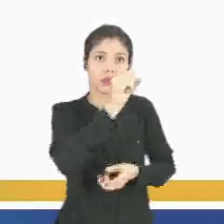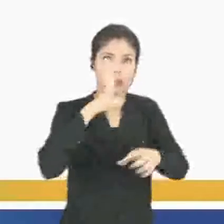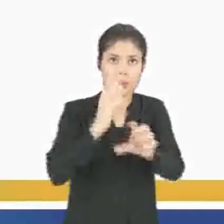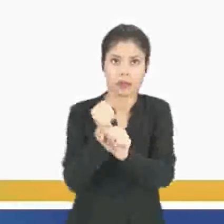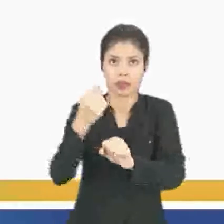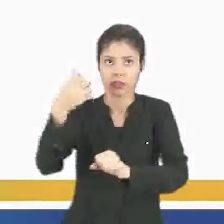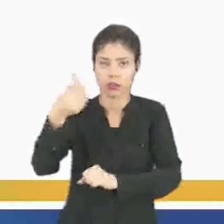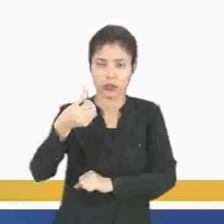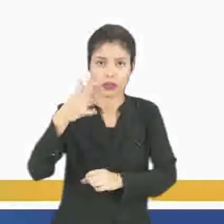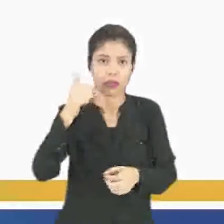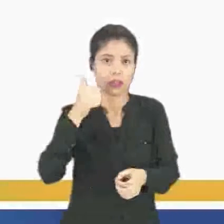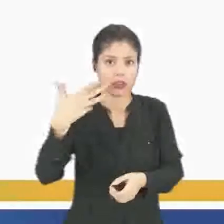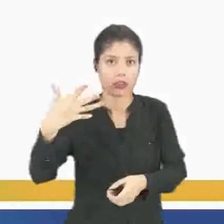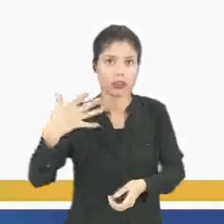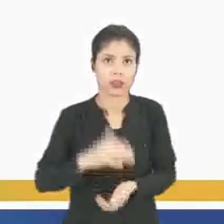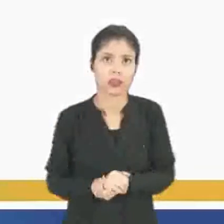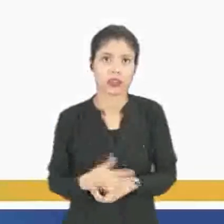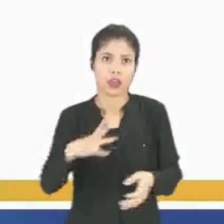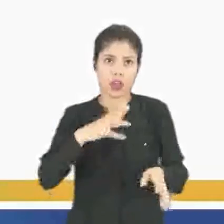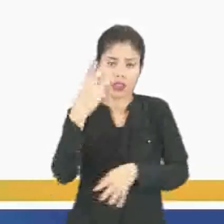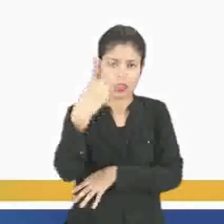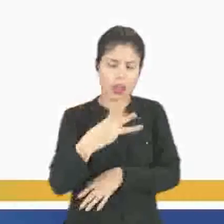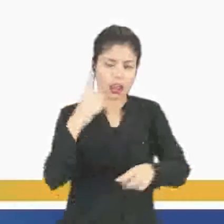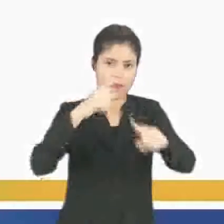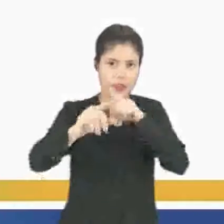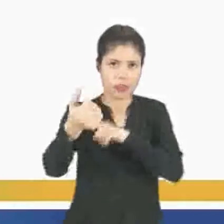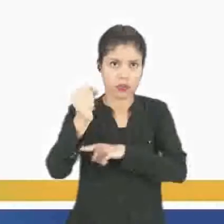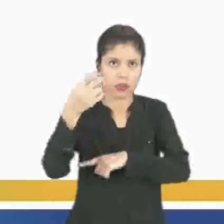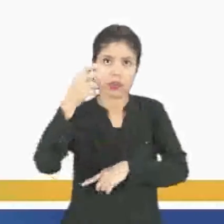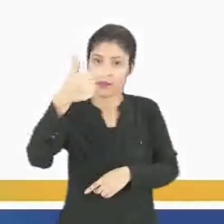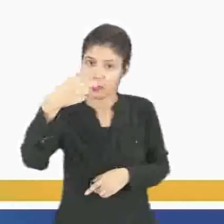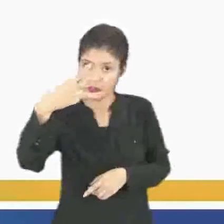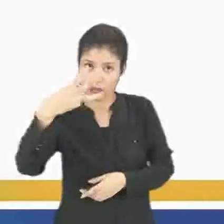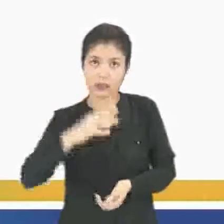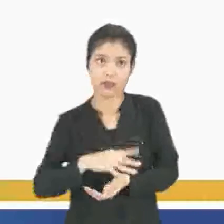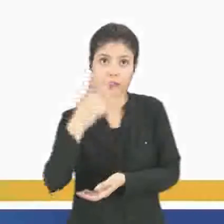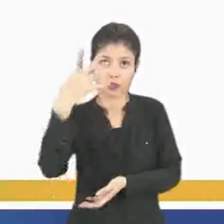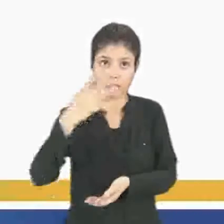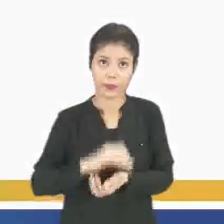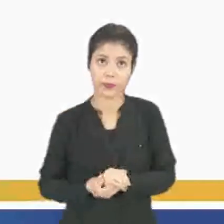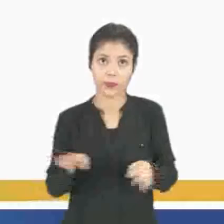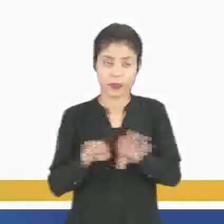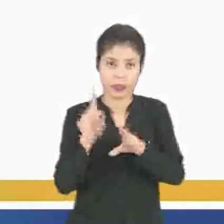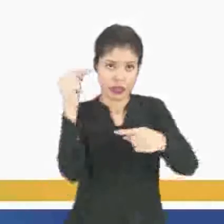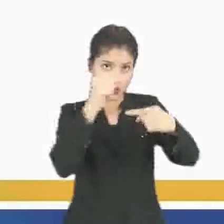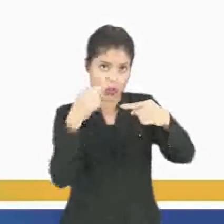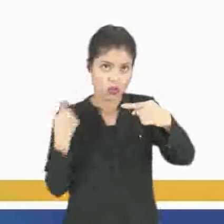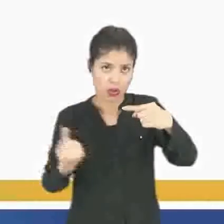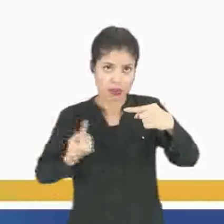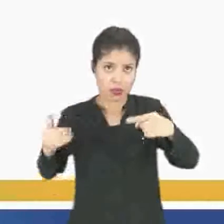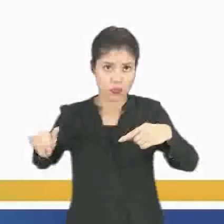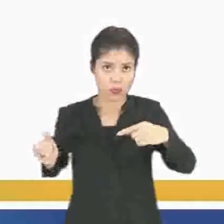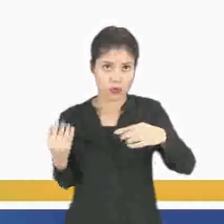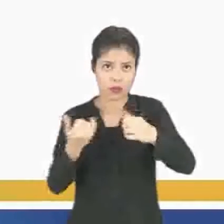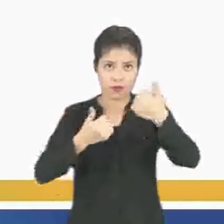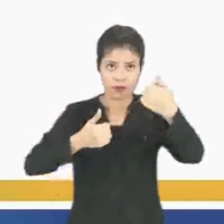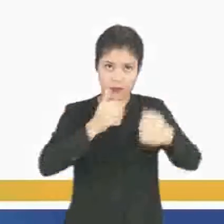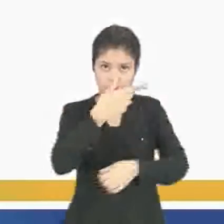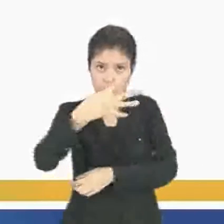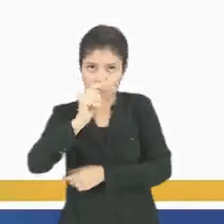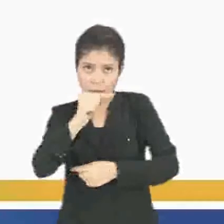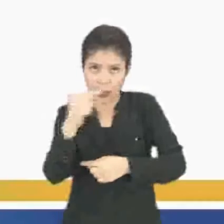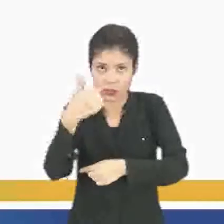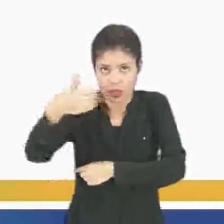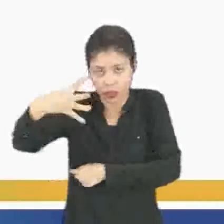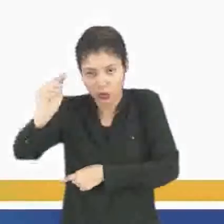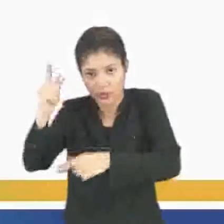6 é 14. 3 vezes 8 é 24. Eu vou isolar o YB, 24 menos 14 dá 10.